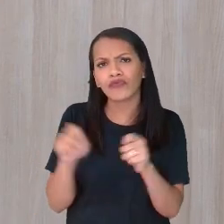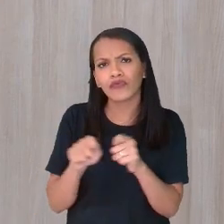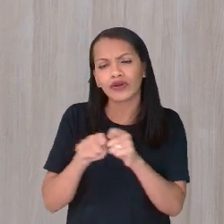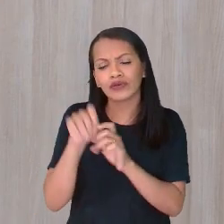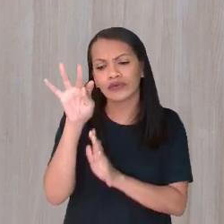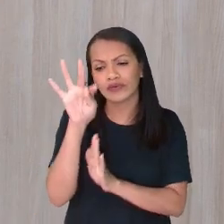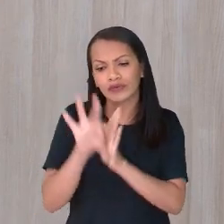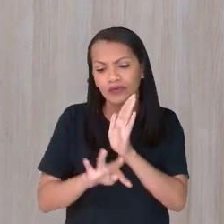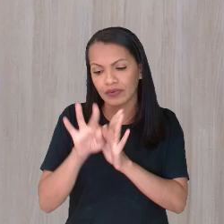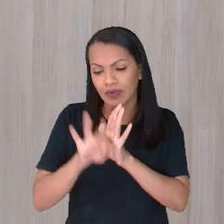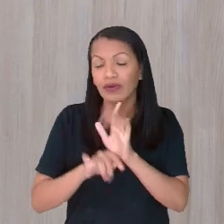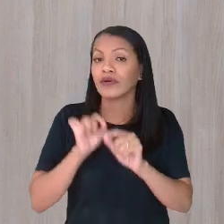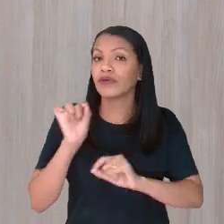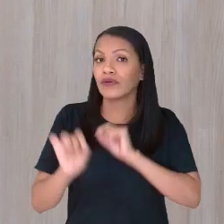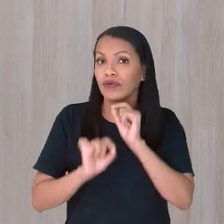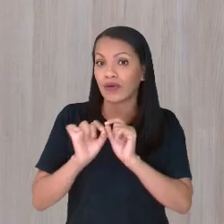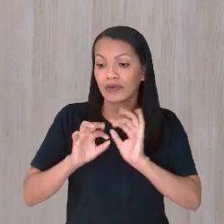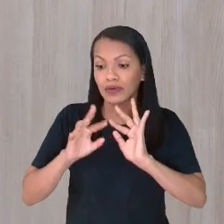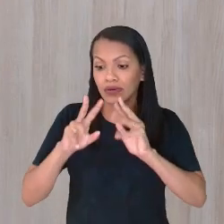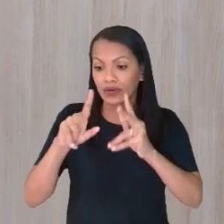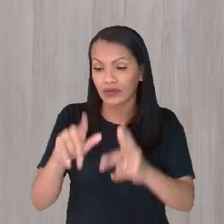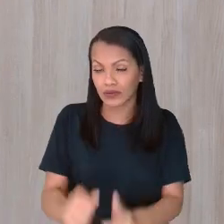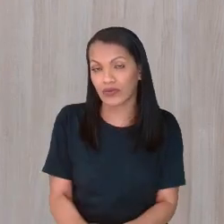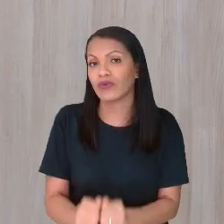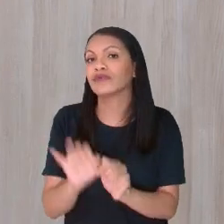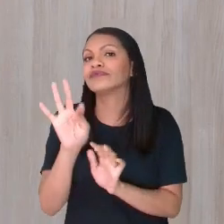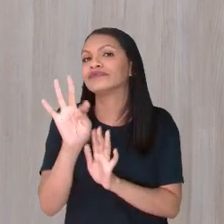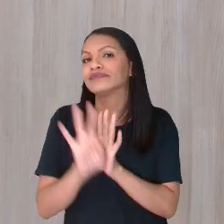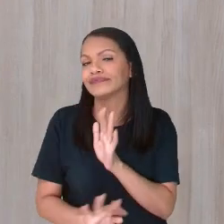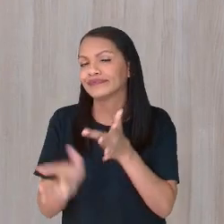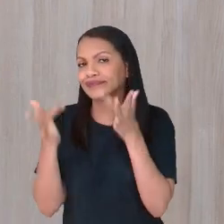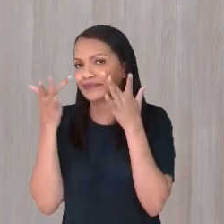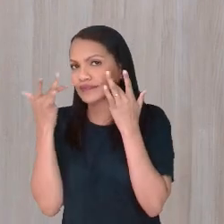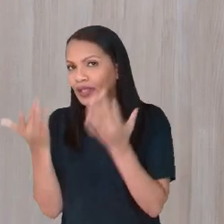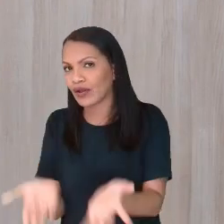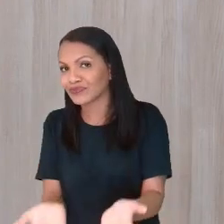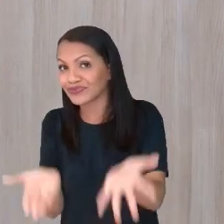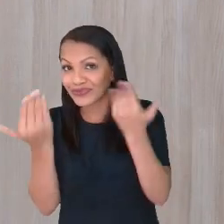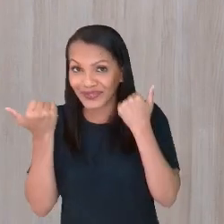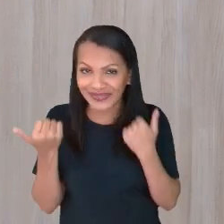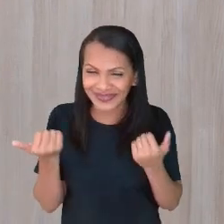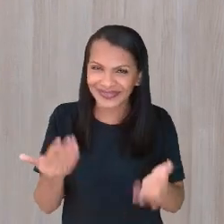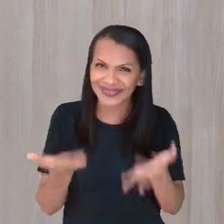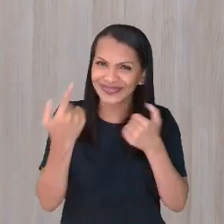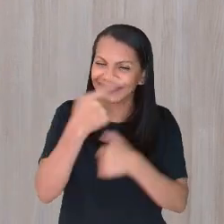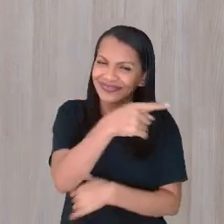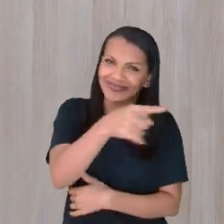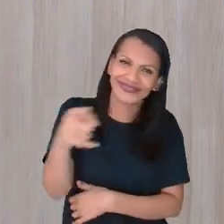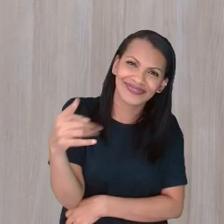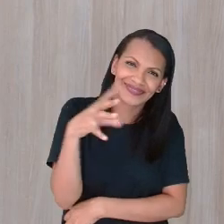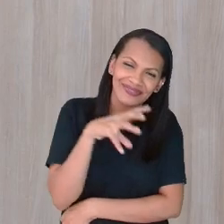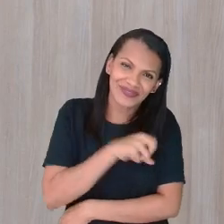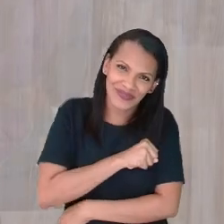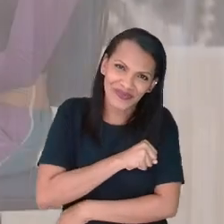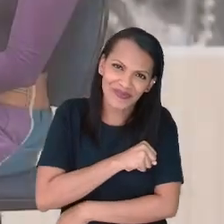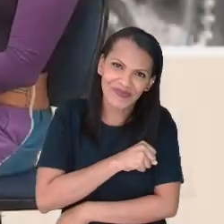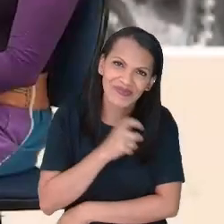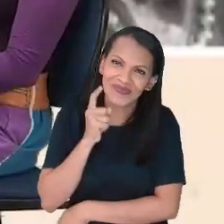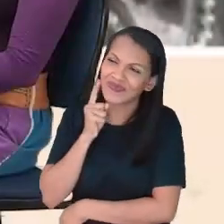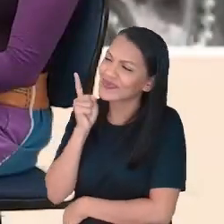texto e o trabalho como um todo. E aí, vem comigo, vocês vão amar.